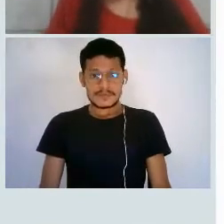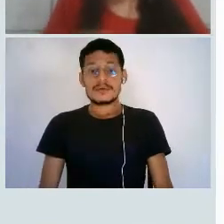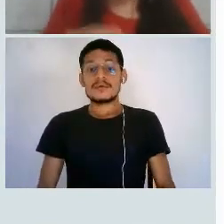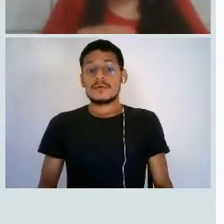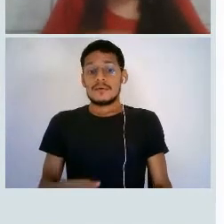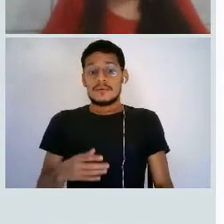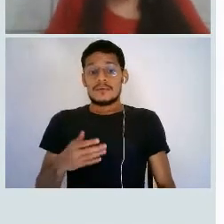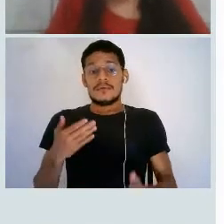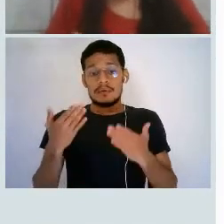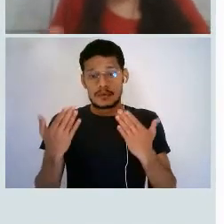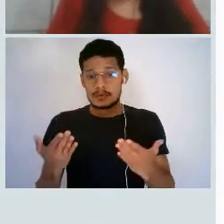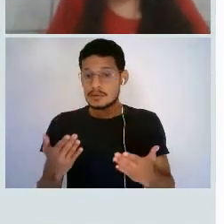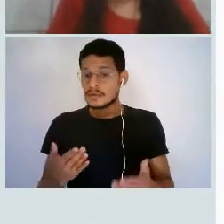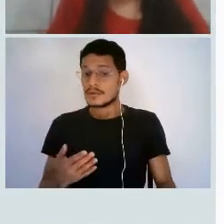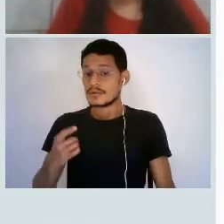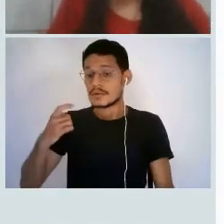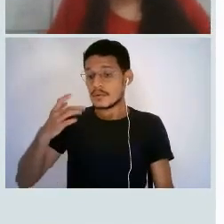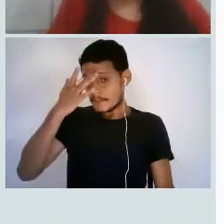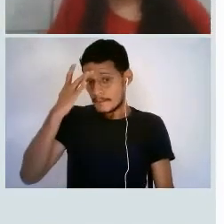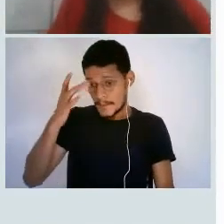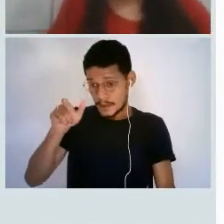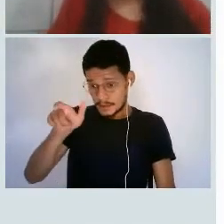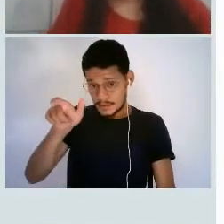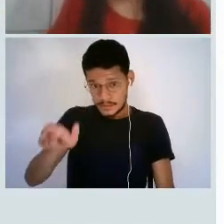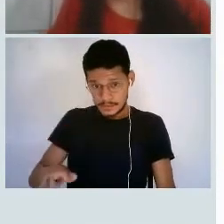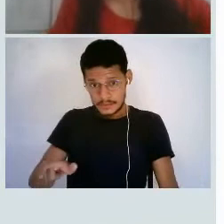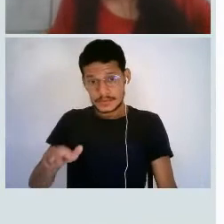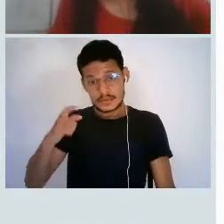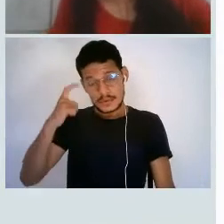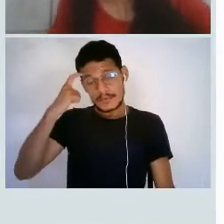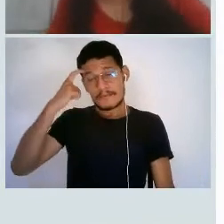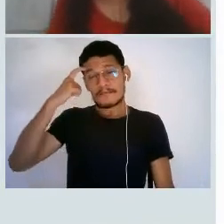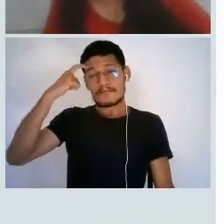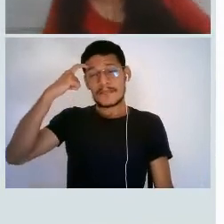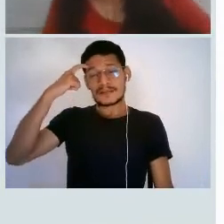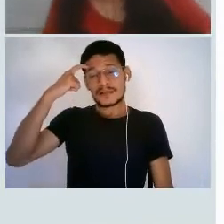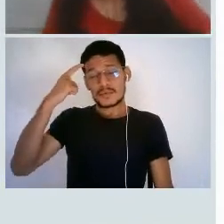E um dos pensadores